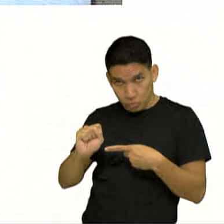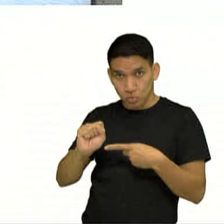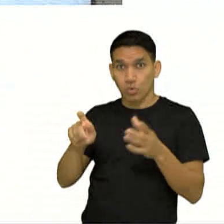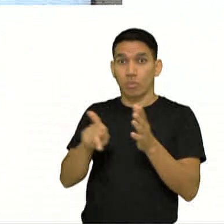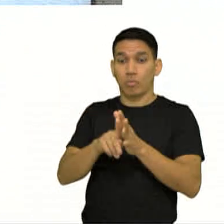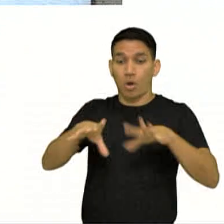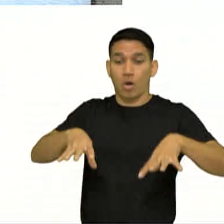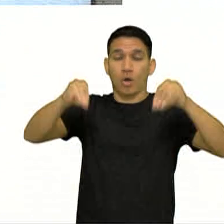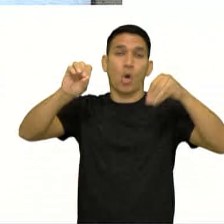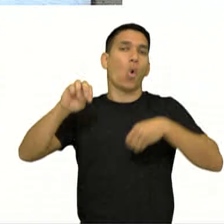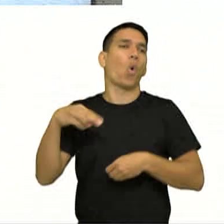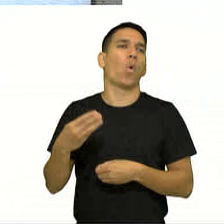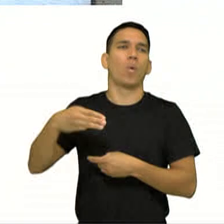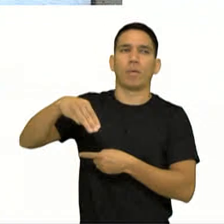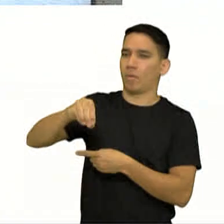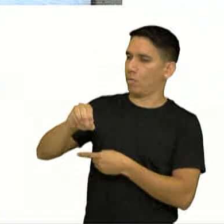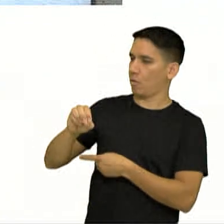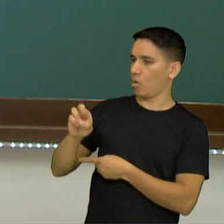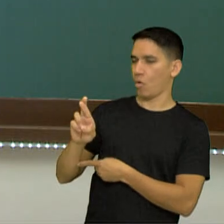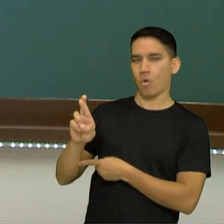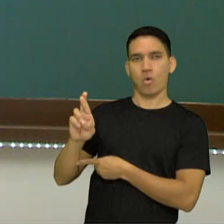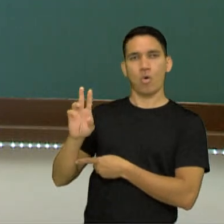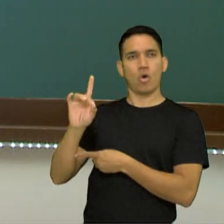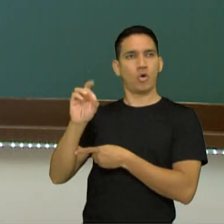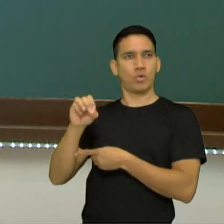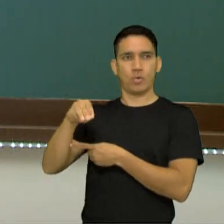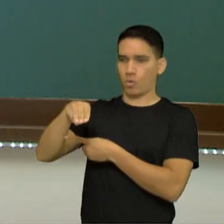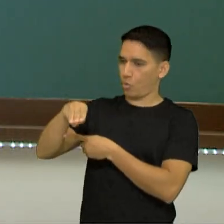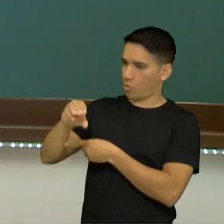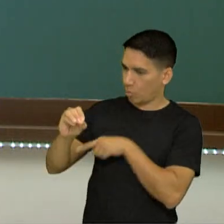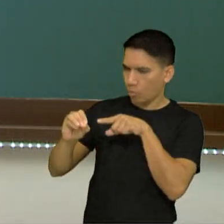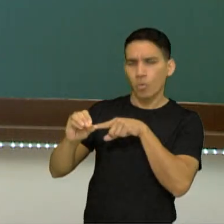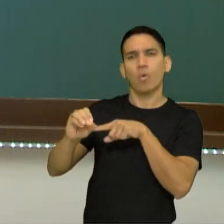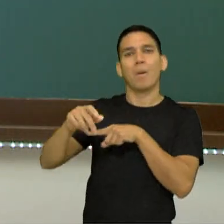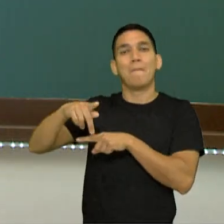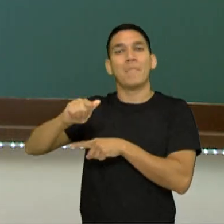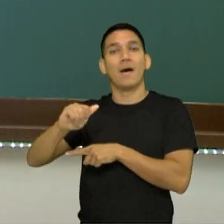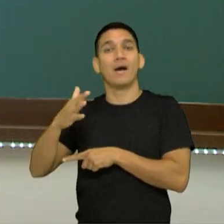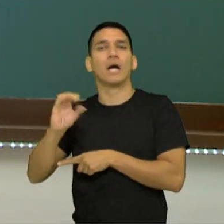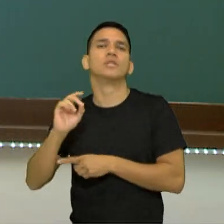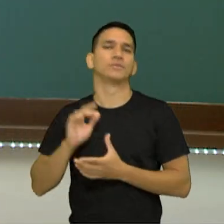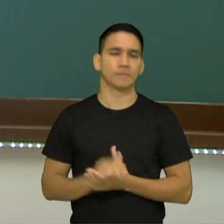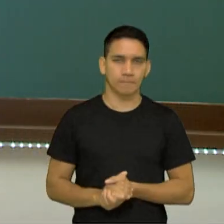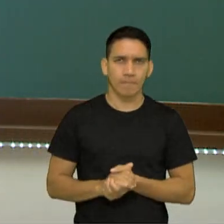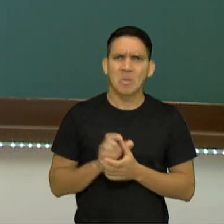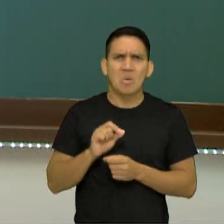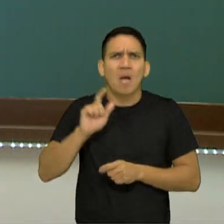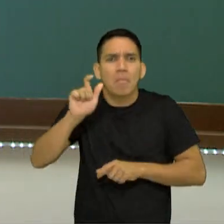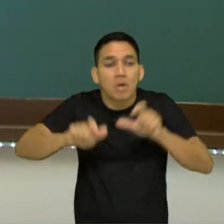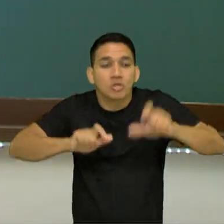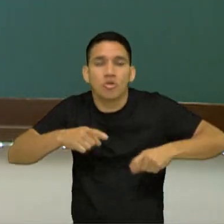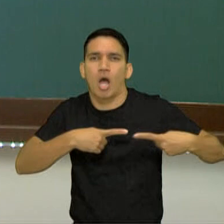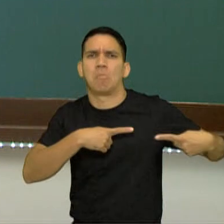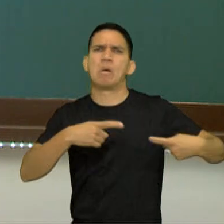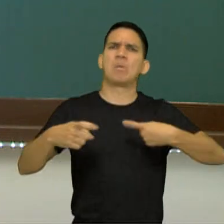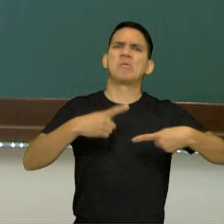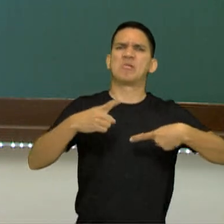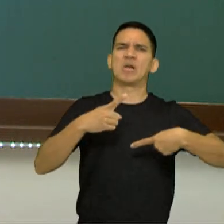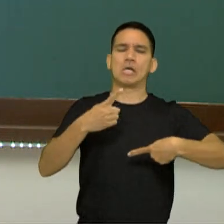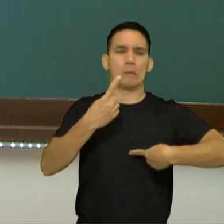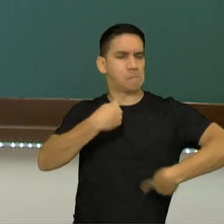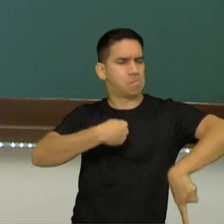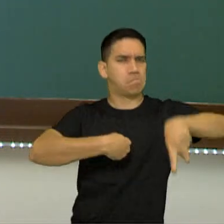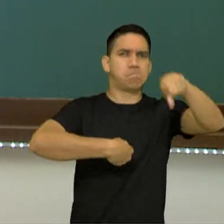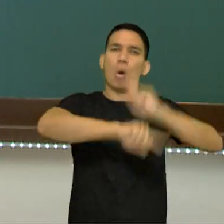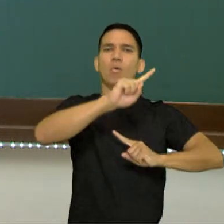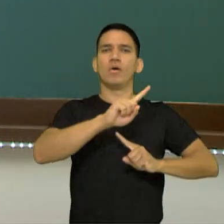do paço, né? Que eram guerreiros, né? E esses guerreiros vão ganhar cada vez mais força